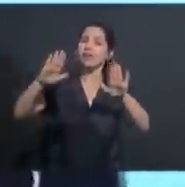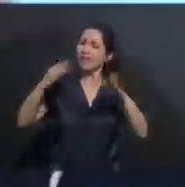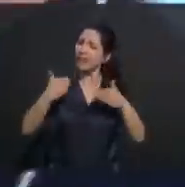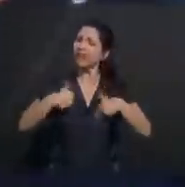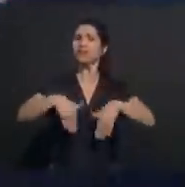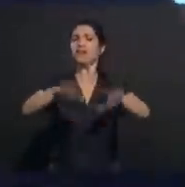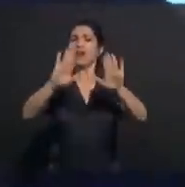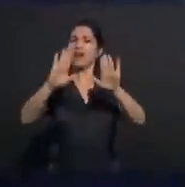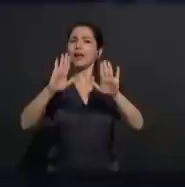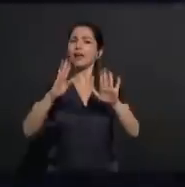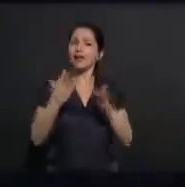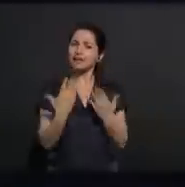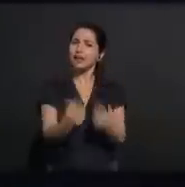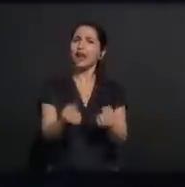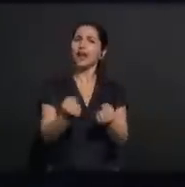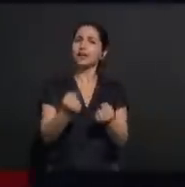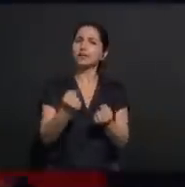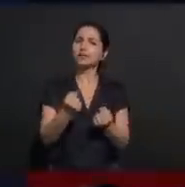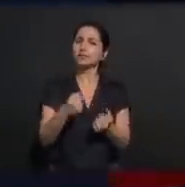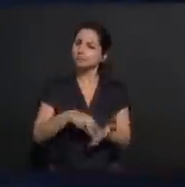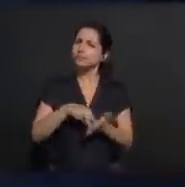aí.